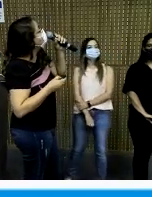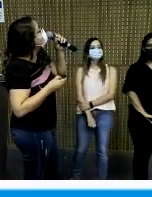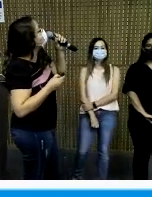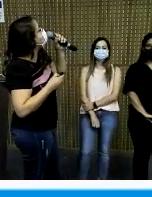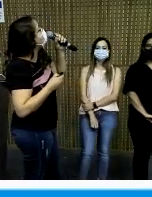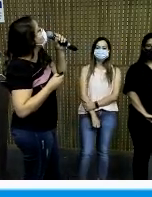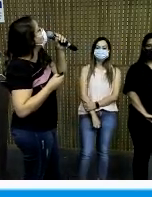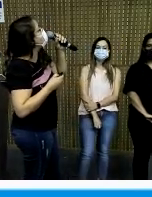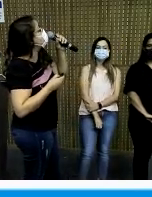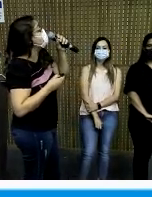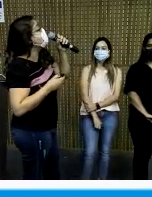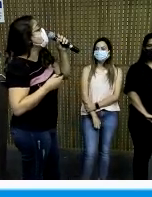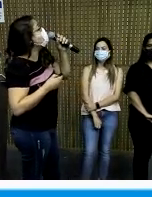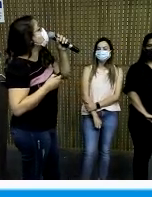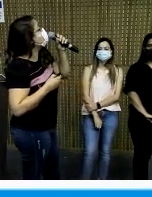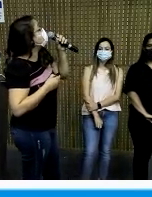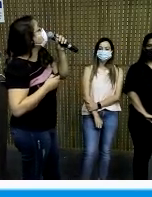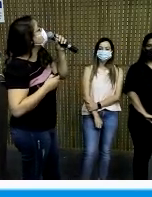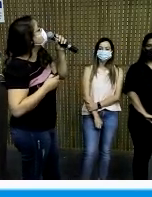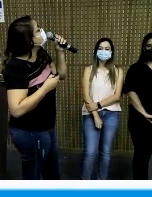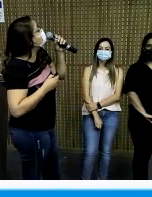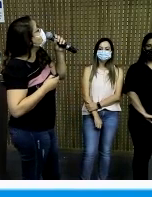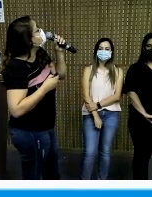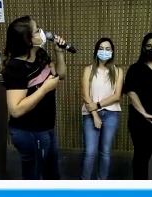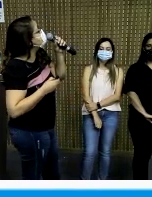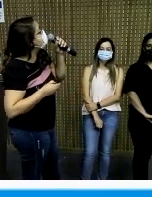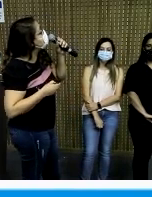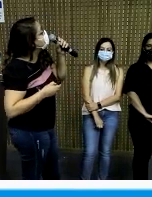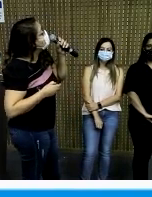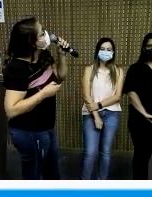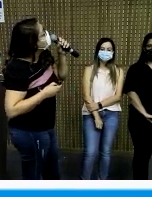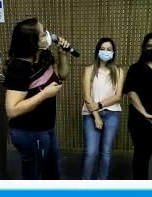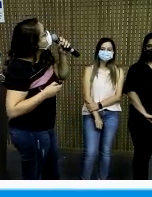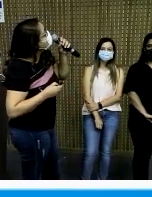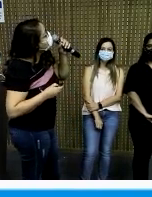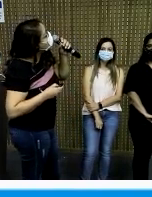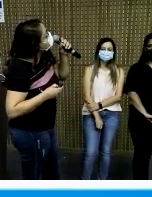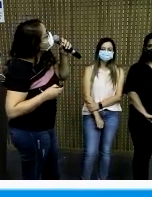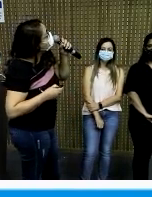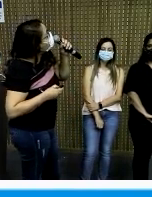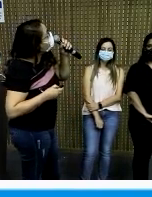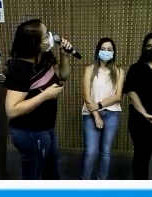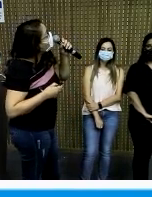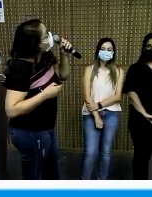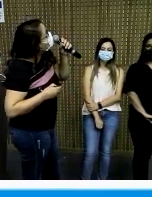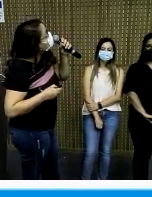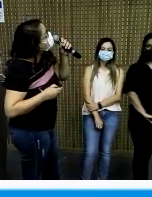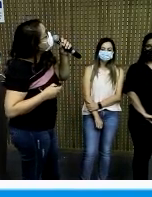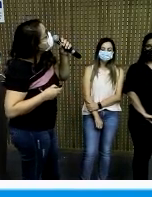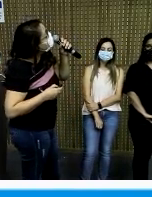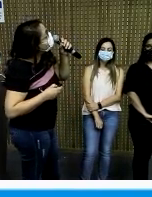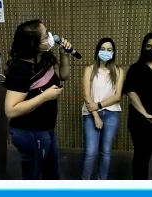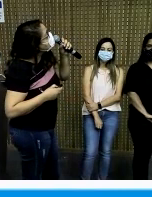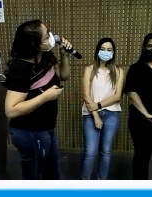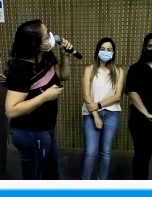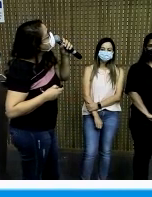colocou mesa para que houvesse bastante ventilação na hora de se fazer os testes, tá? Aqui, inclusive, é